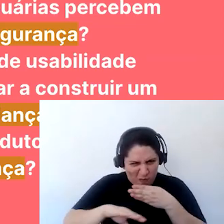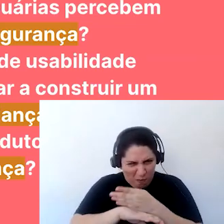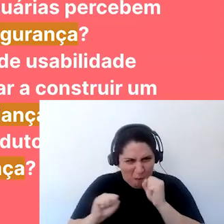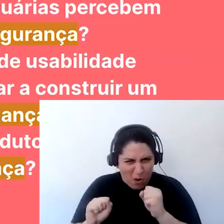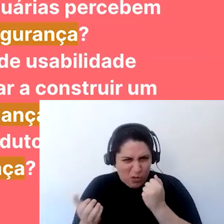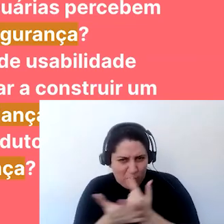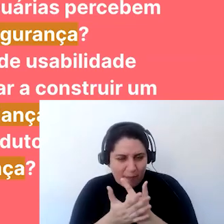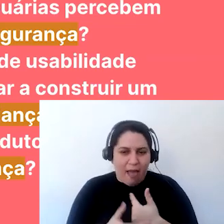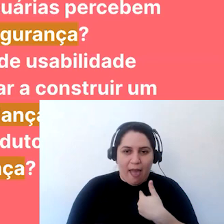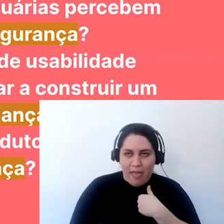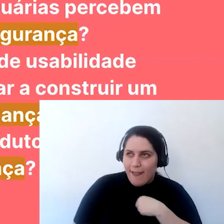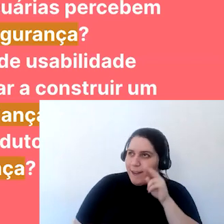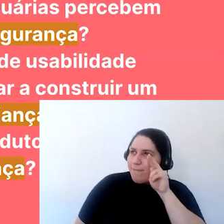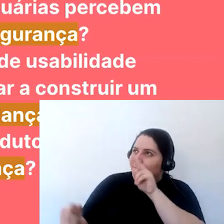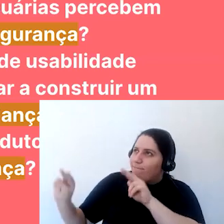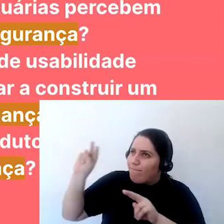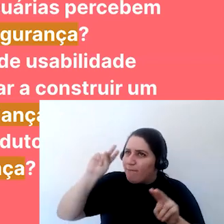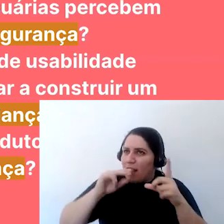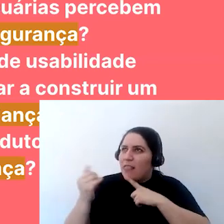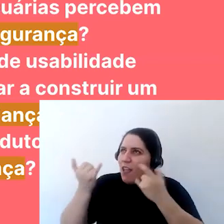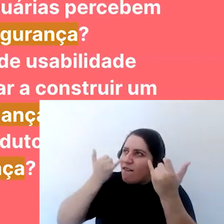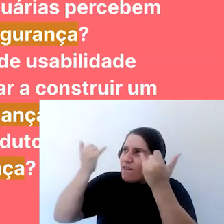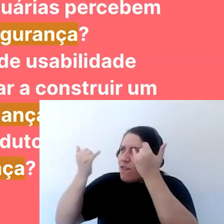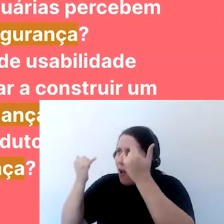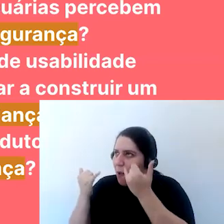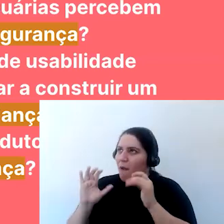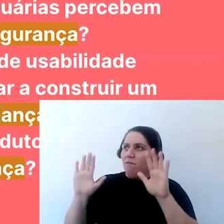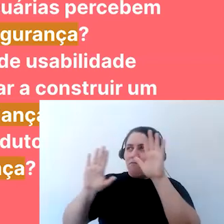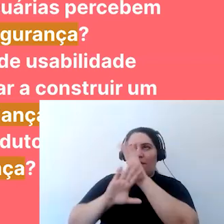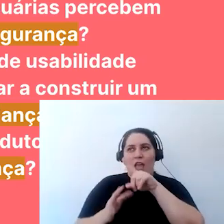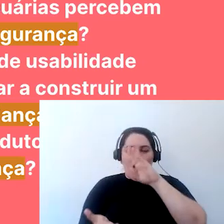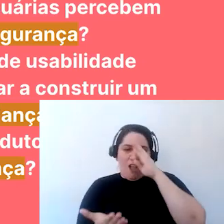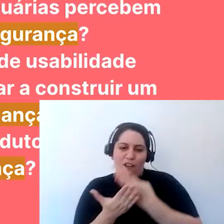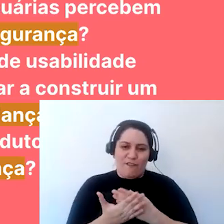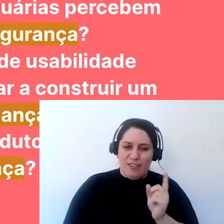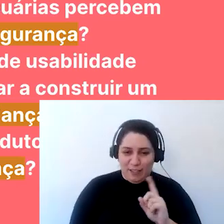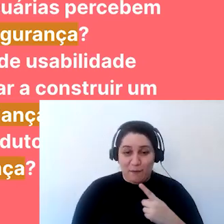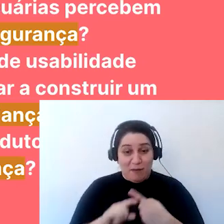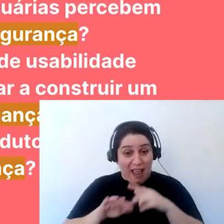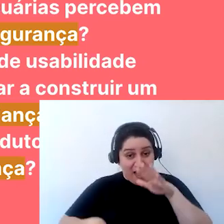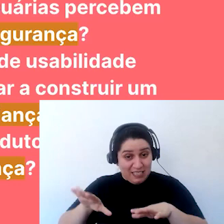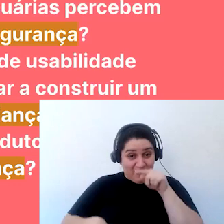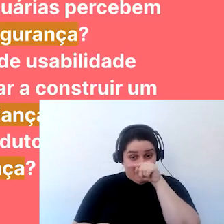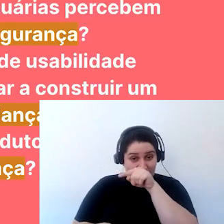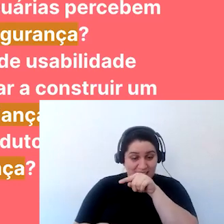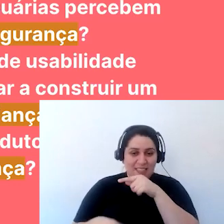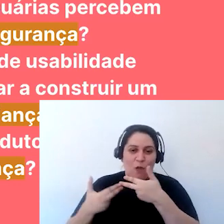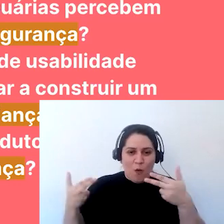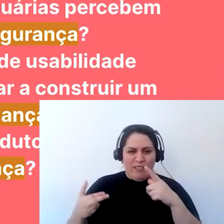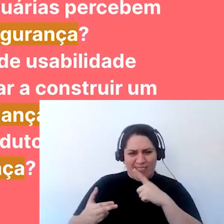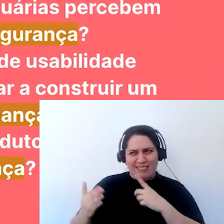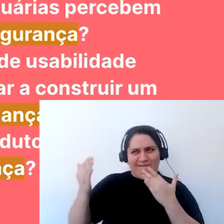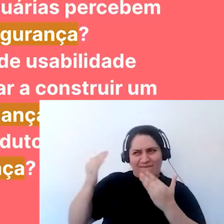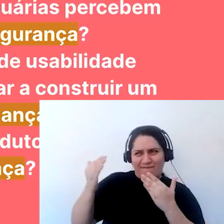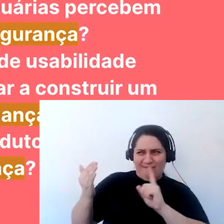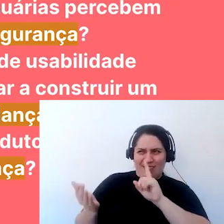informações que tem no site. Então, muitos usuários vão deixar de usar os nossos produtos porque eles não passam confiança. Tem informações falsas, não